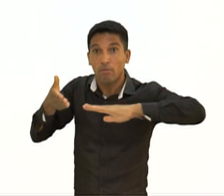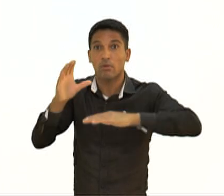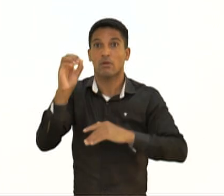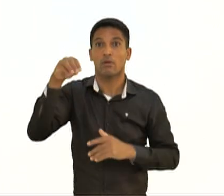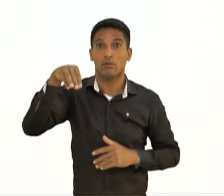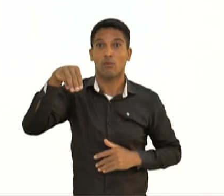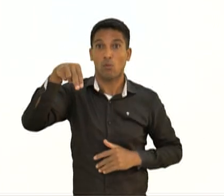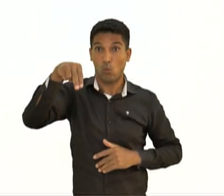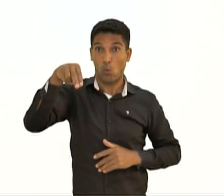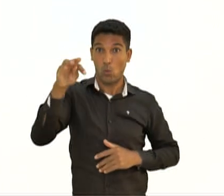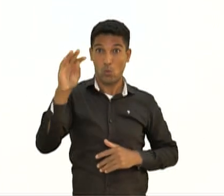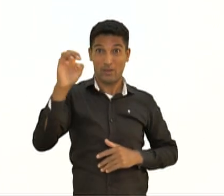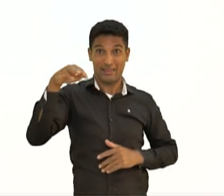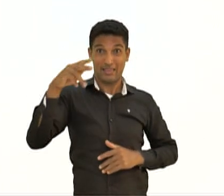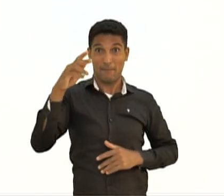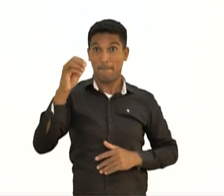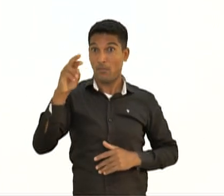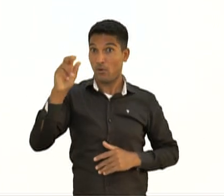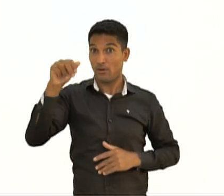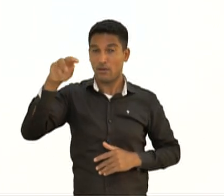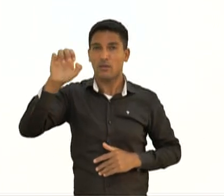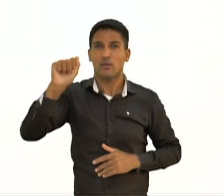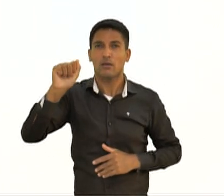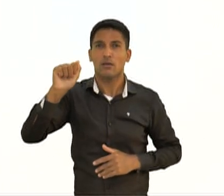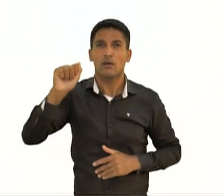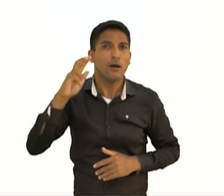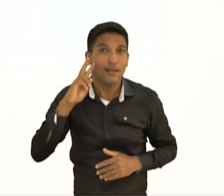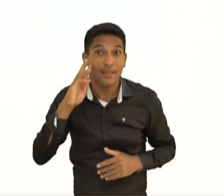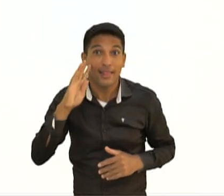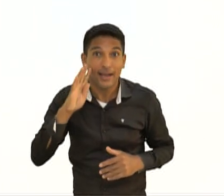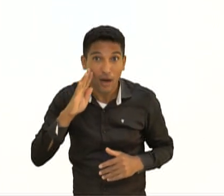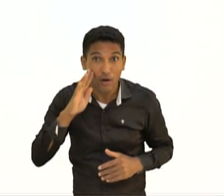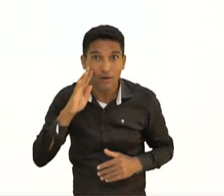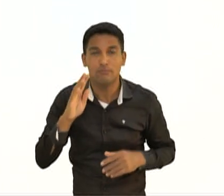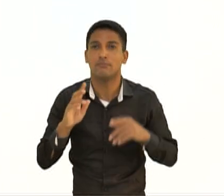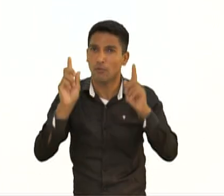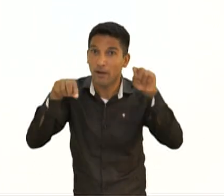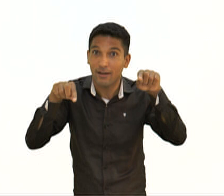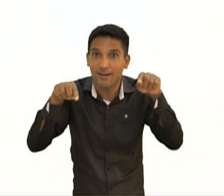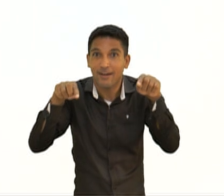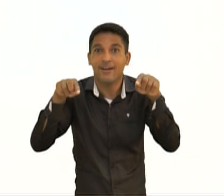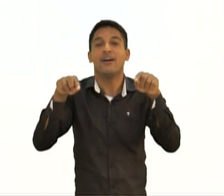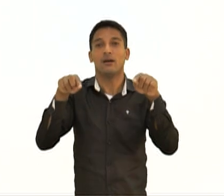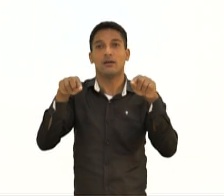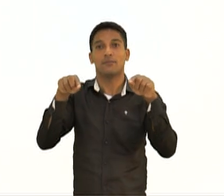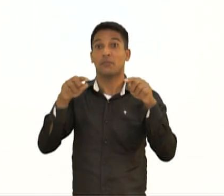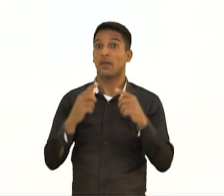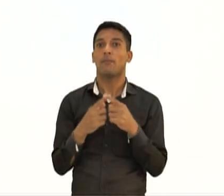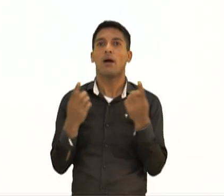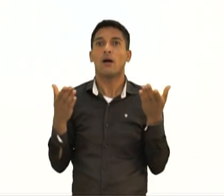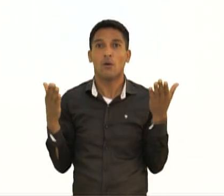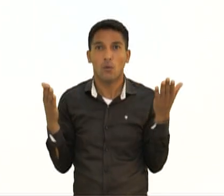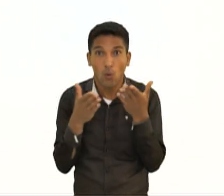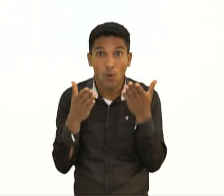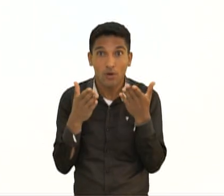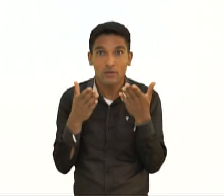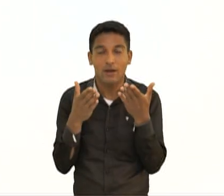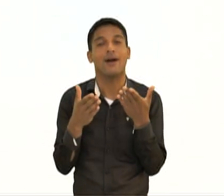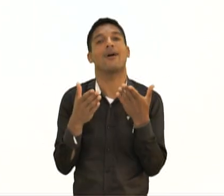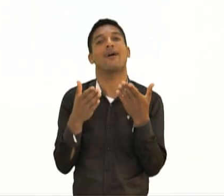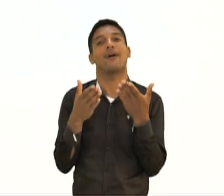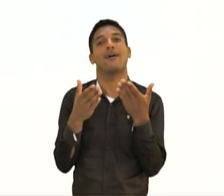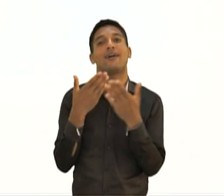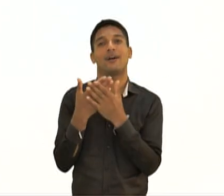escultura contemporânea. Muito legal, né, gente? A gente viu isso mais atrás, mas hoje nós temos mais uma